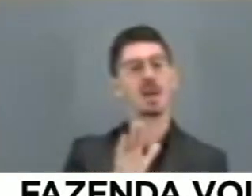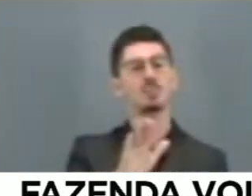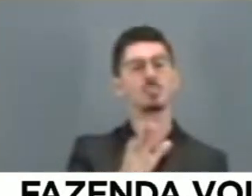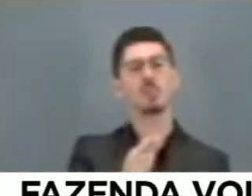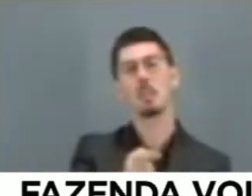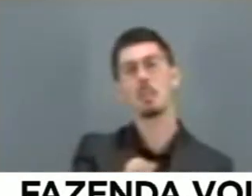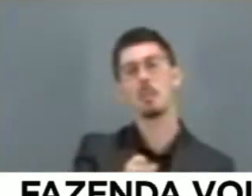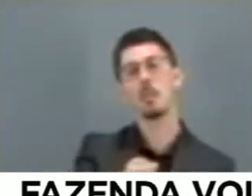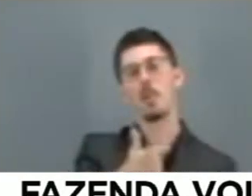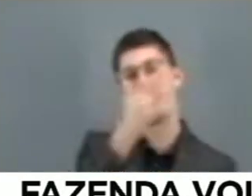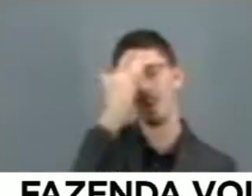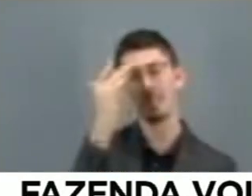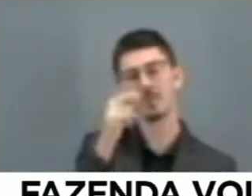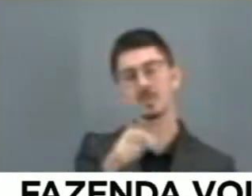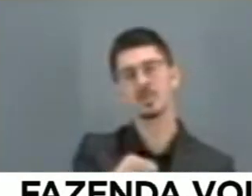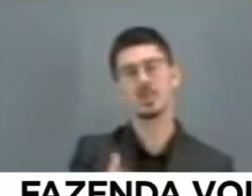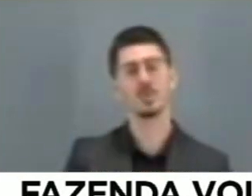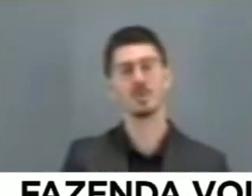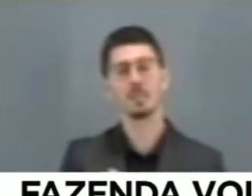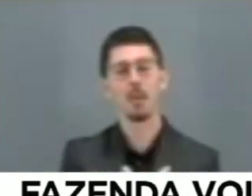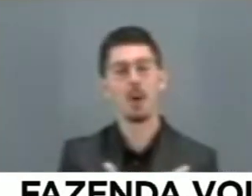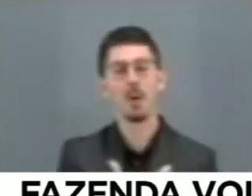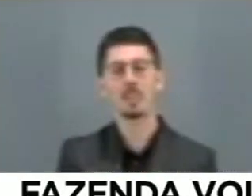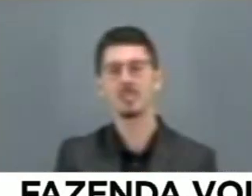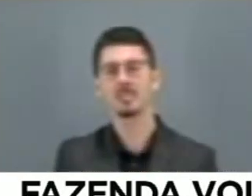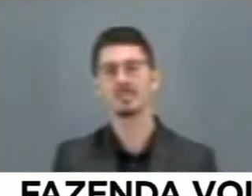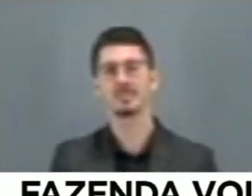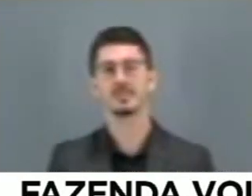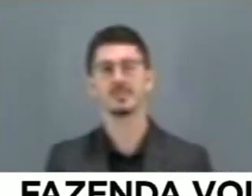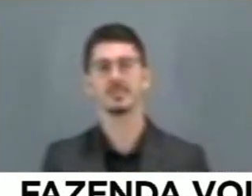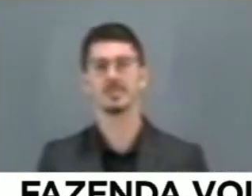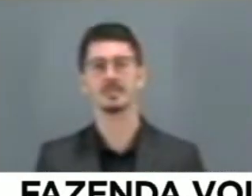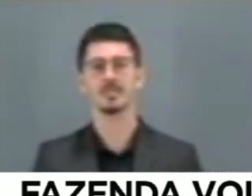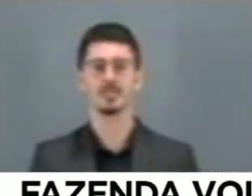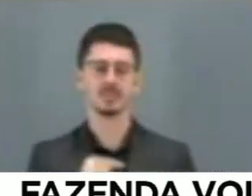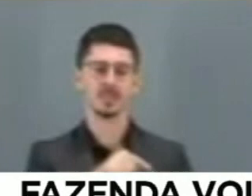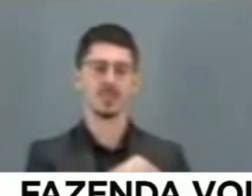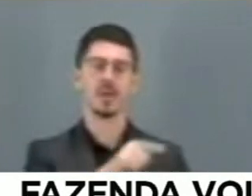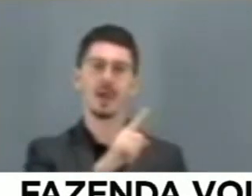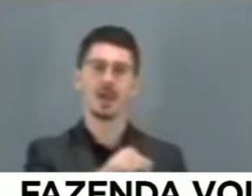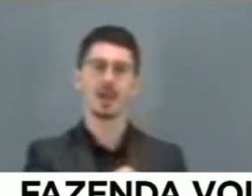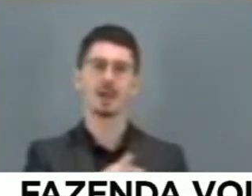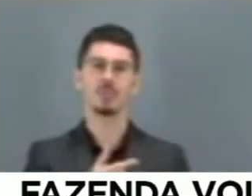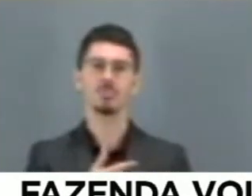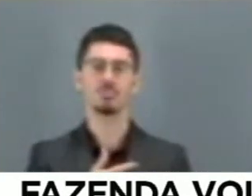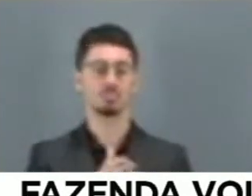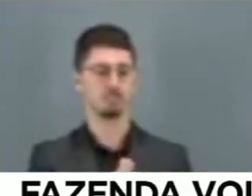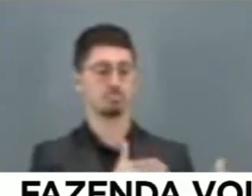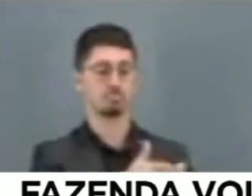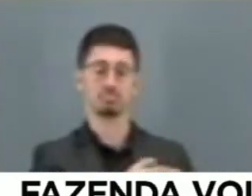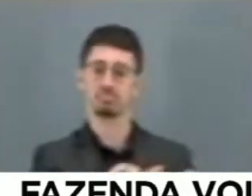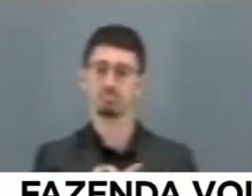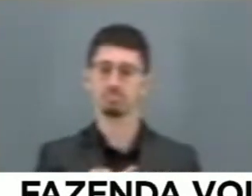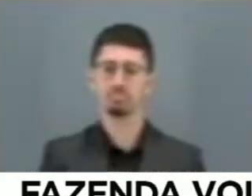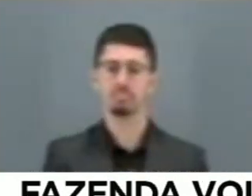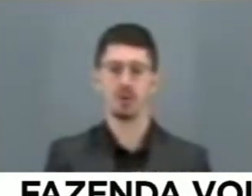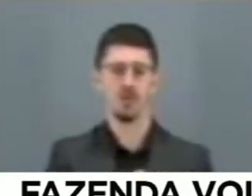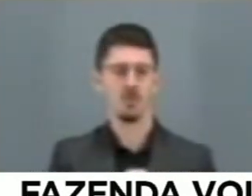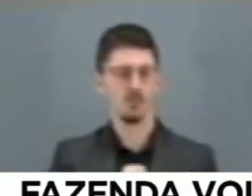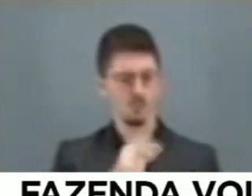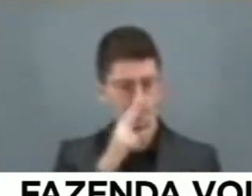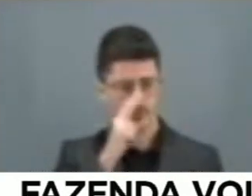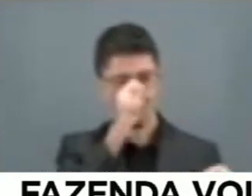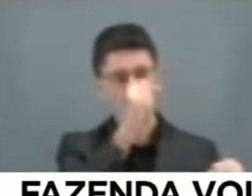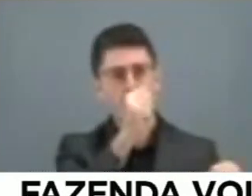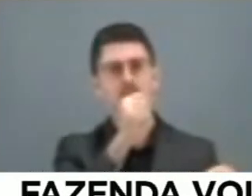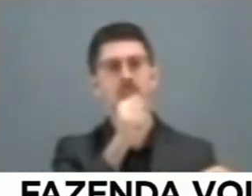os consumidores de menor renda. Então, há um gasto, um recurso robusto, grande, alocado na desoneração da